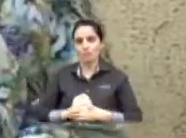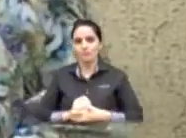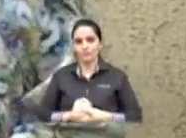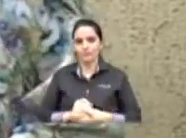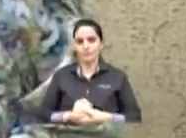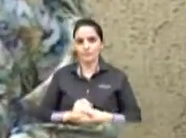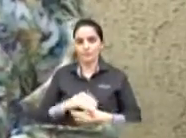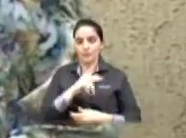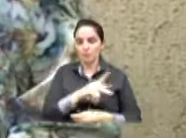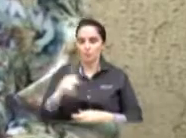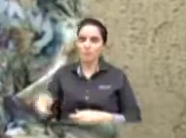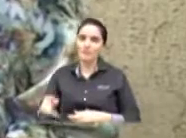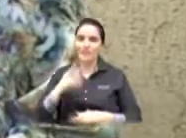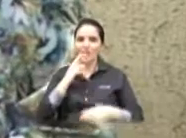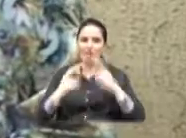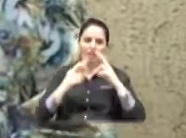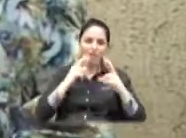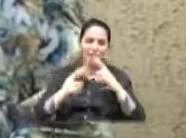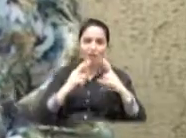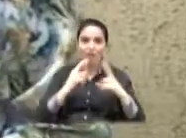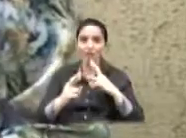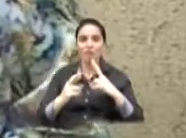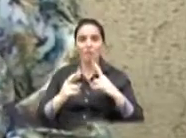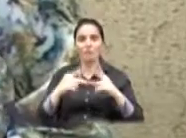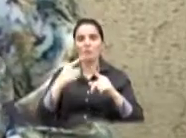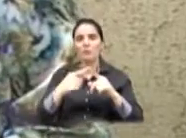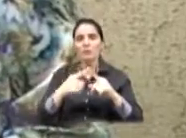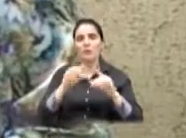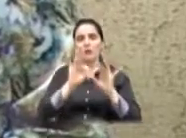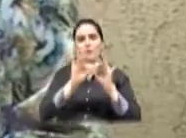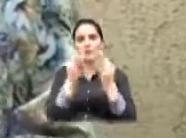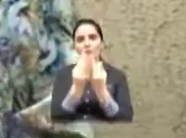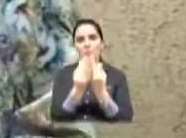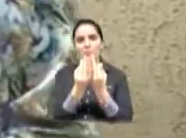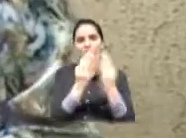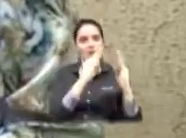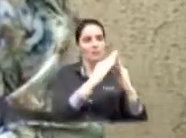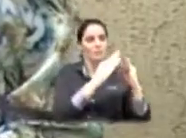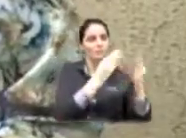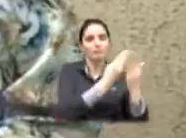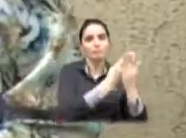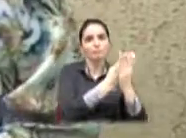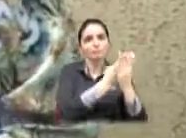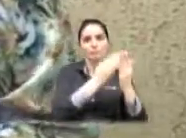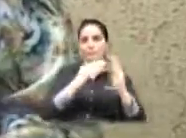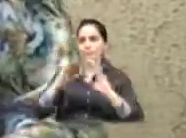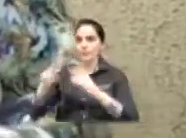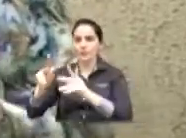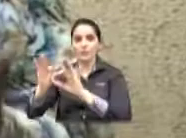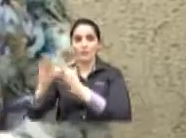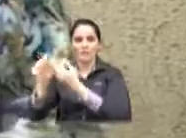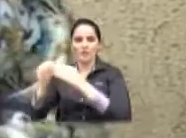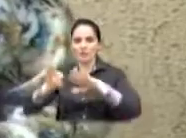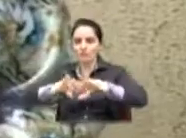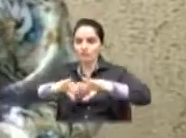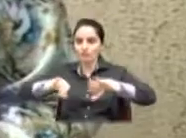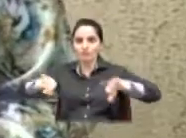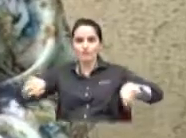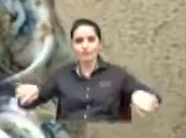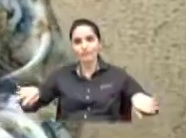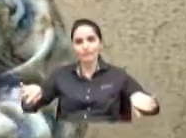os diretores é que dificilmente os pais participam de reunião não participam porque eu vou lá e vou ficar ouvindo